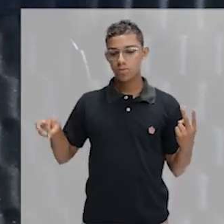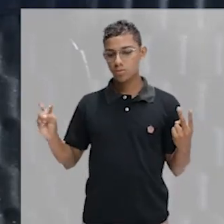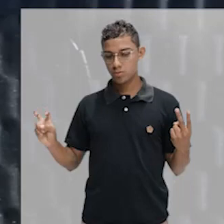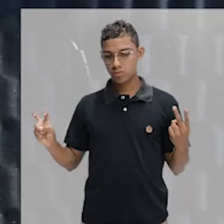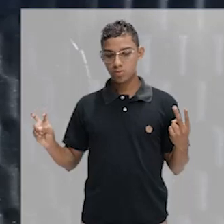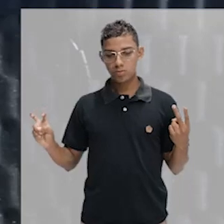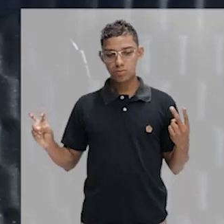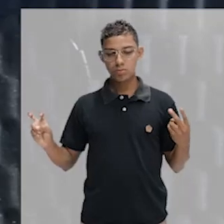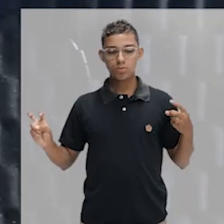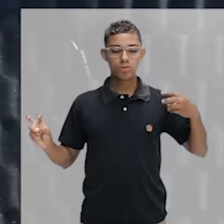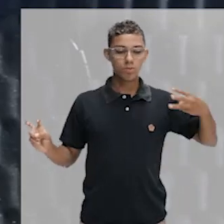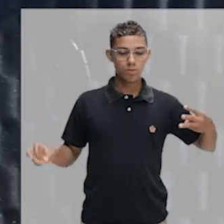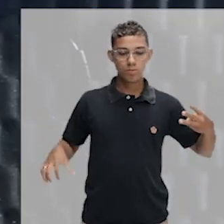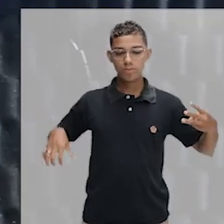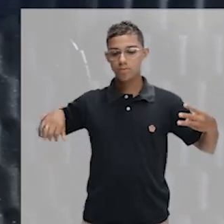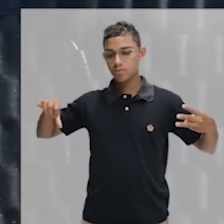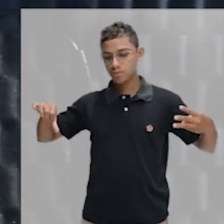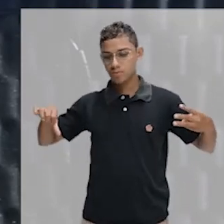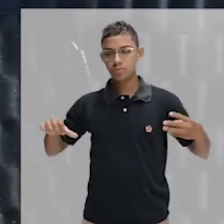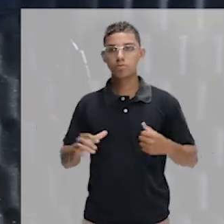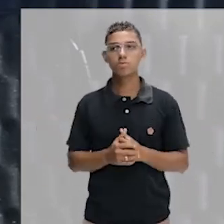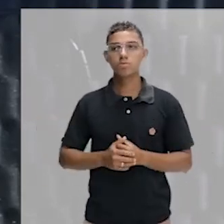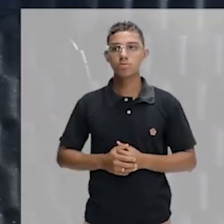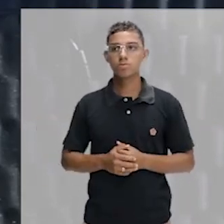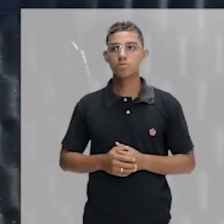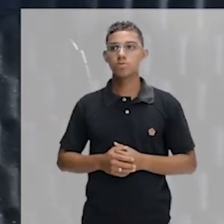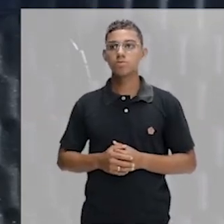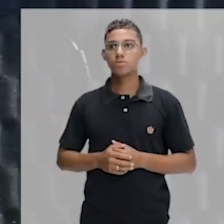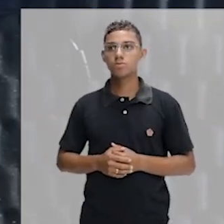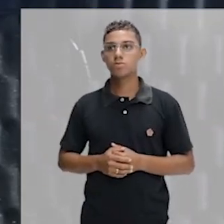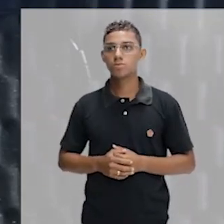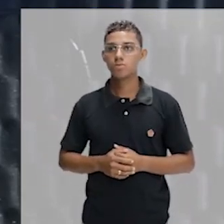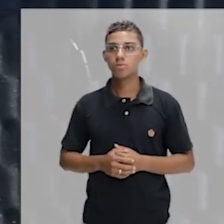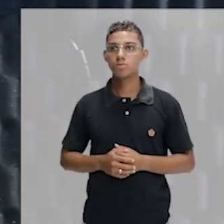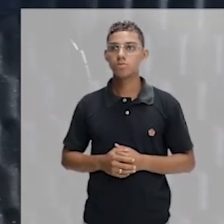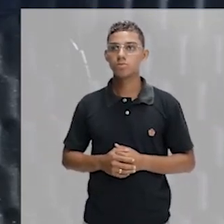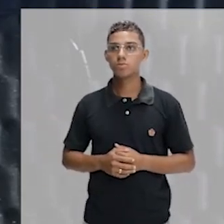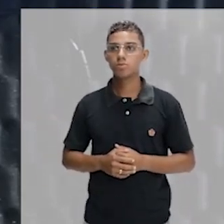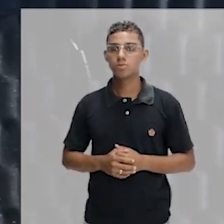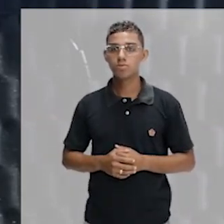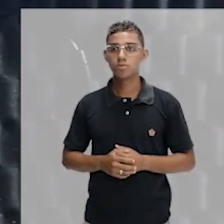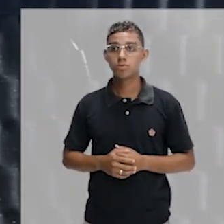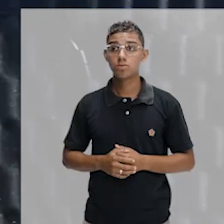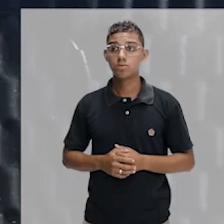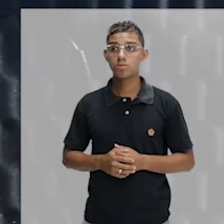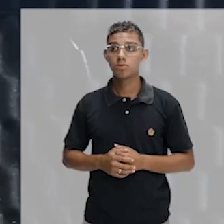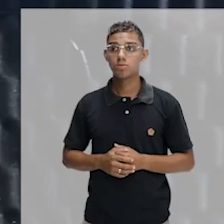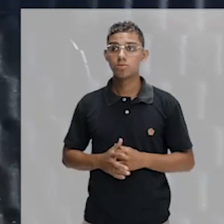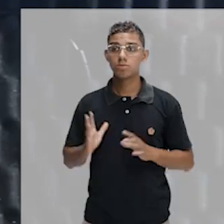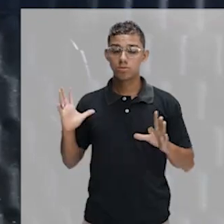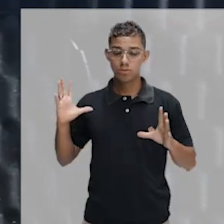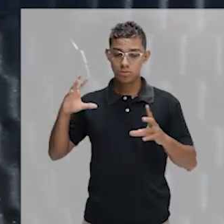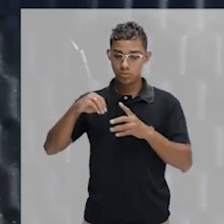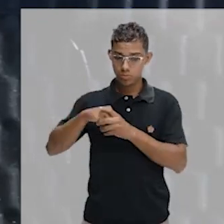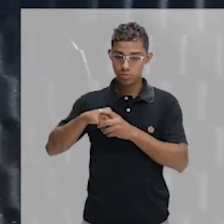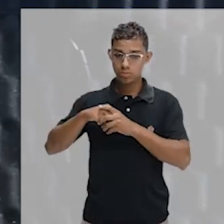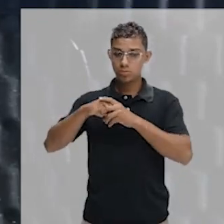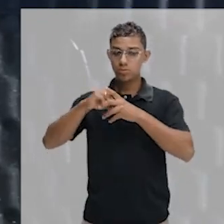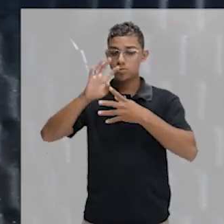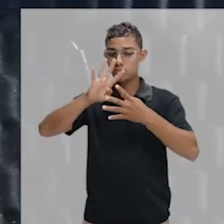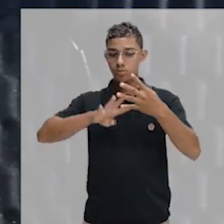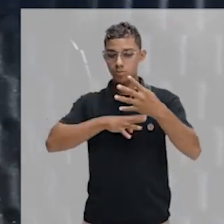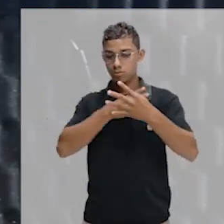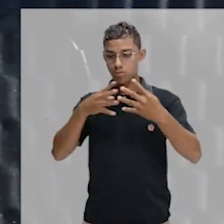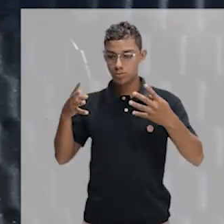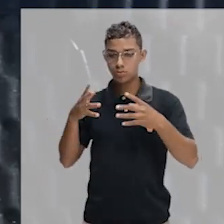o três com nove você para e pensa assim ela falou por fim isso tá certo gente é porque tá dentro dos valores